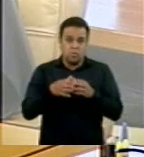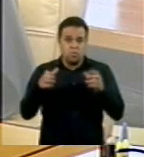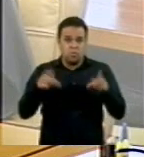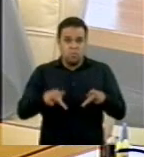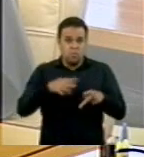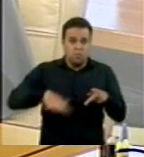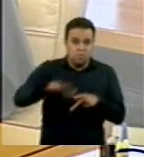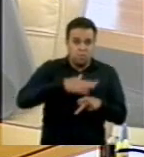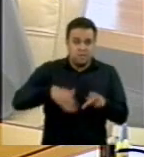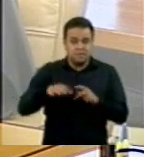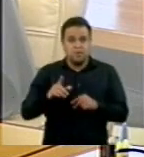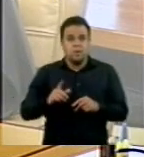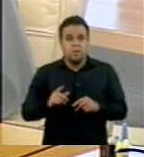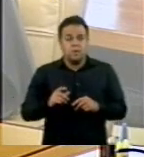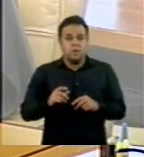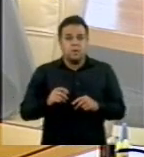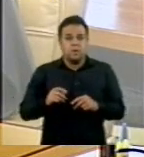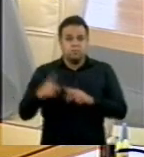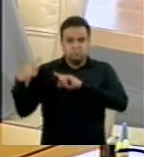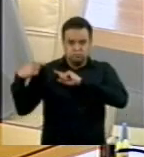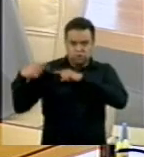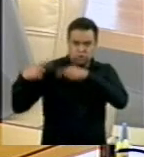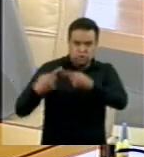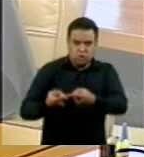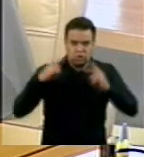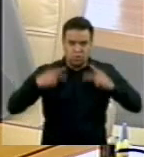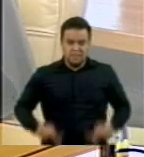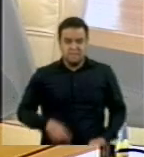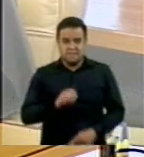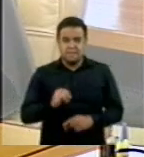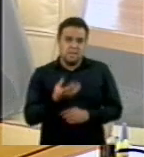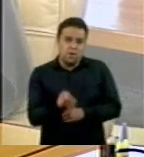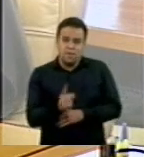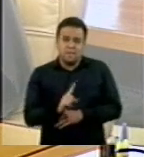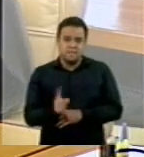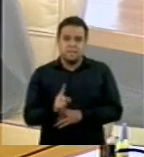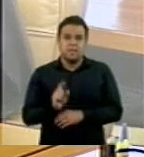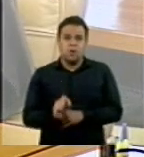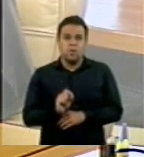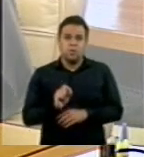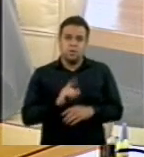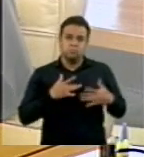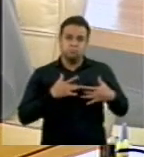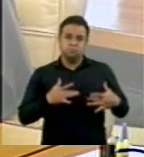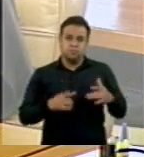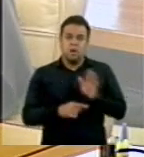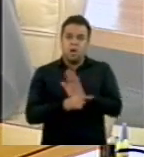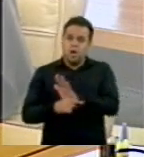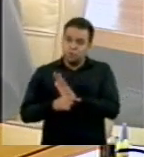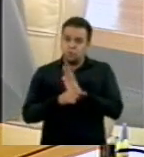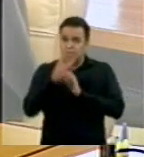intrínseca humanidade ao negar-lhe injustificadamente a possibilidade do exercício dessa empatia e